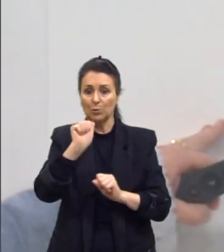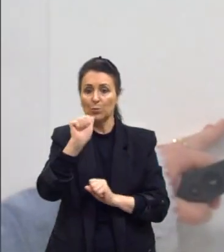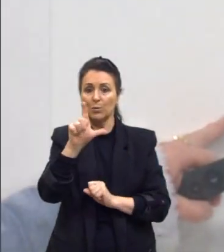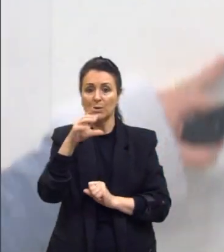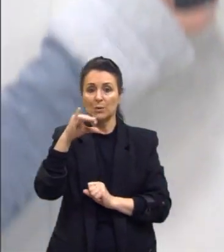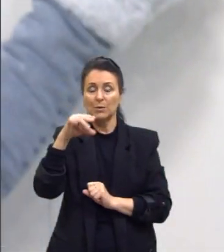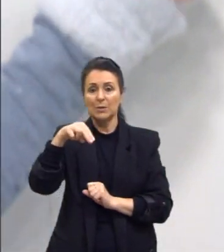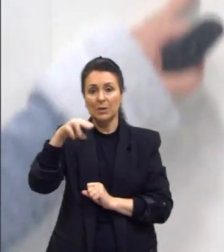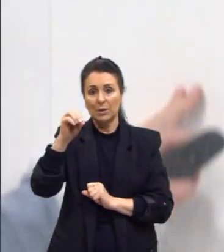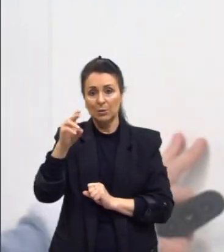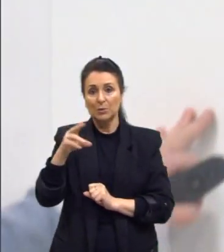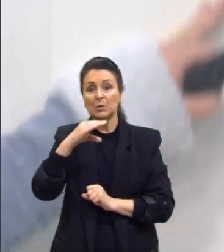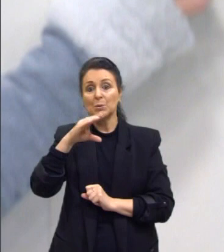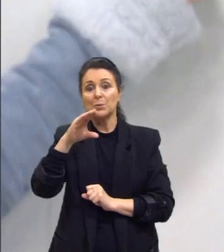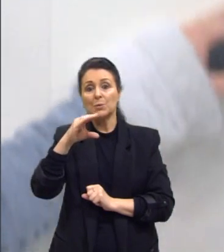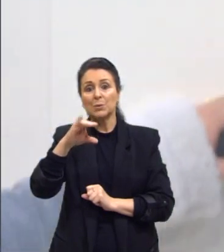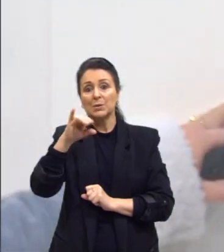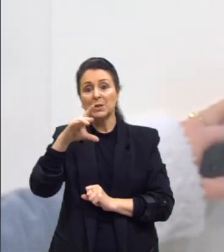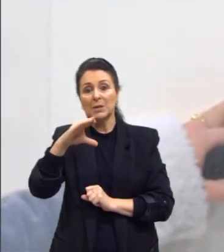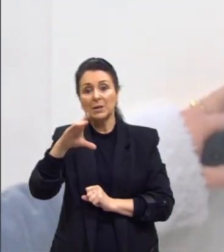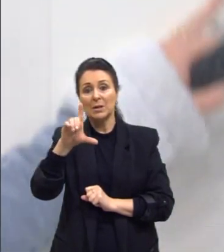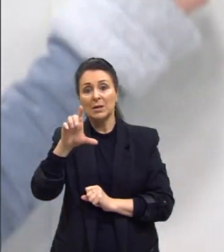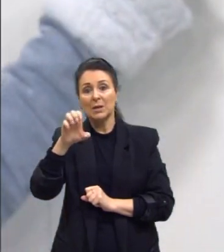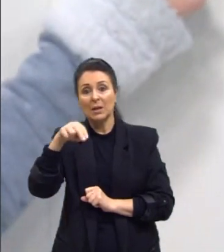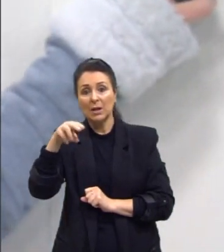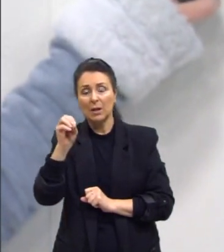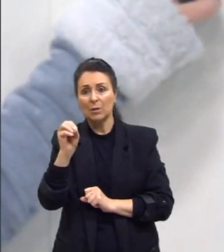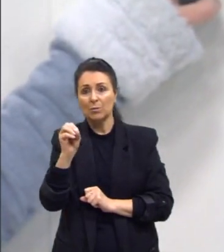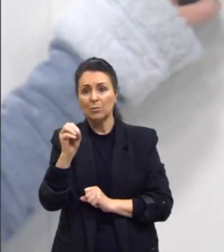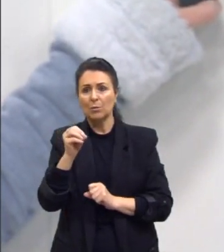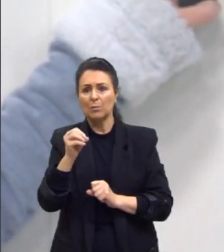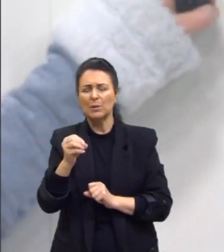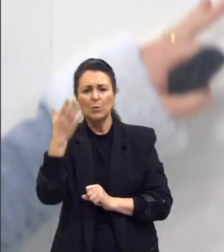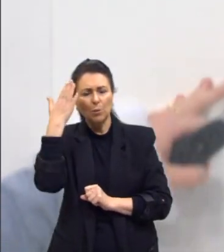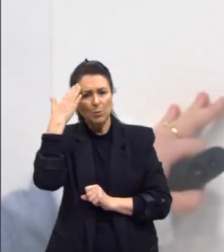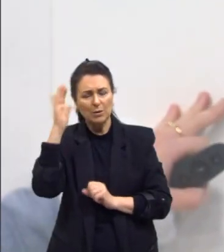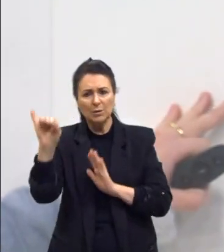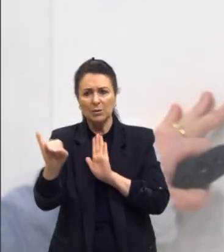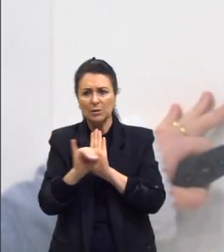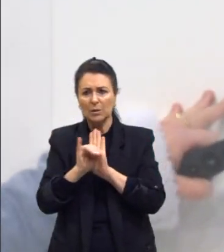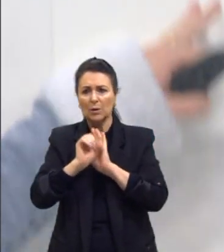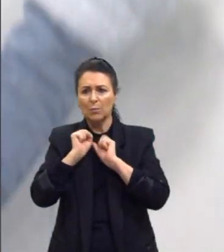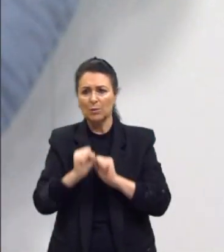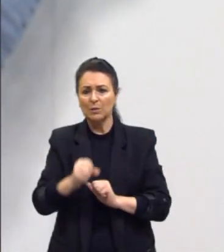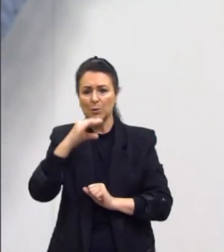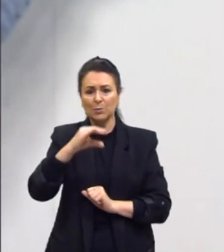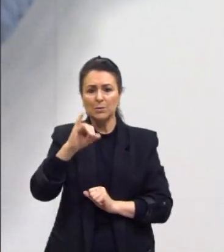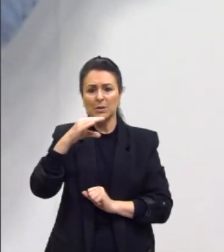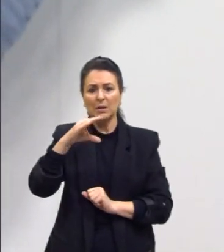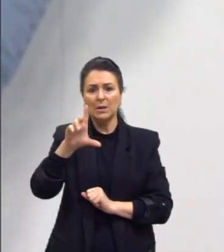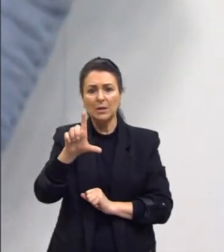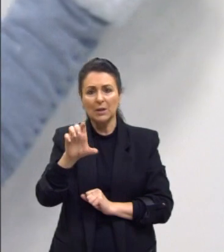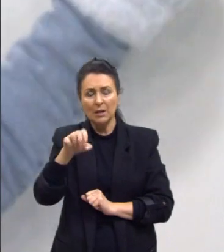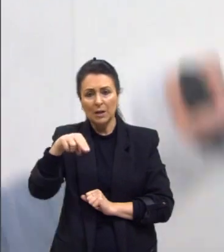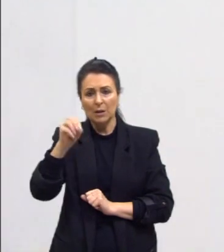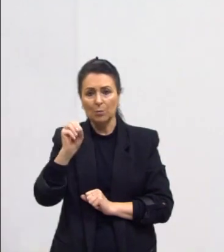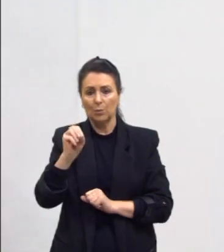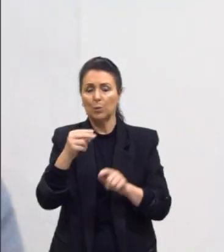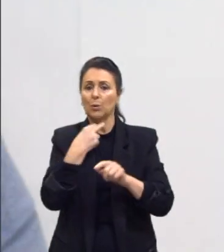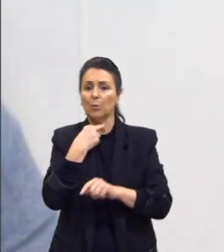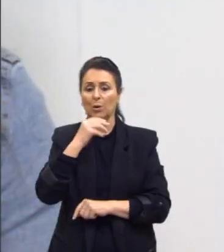hinos e os ciclanos eles têm a mesma mas eu já consigo identificar que você quer pode ser um auxílio ou pode ser um ciclano não vai ser nem